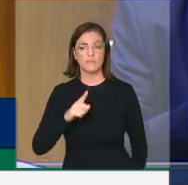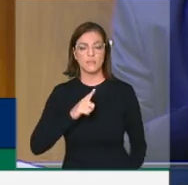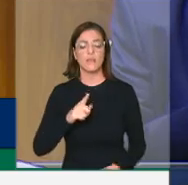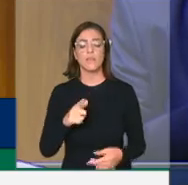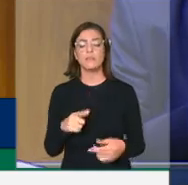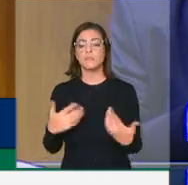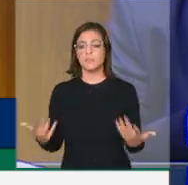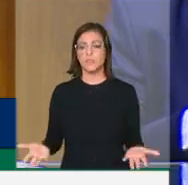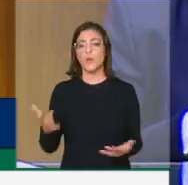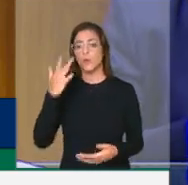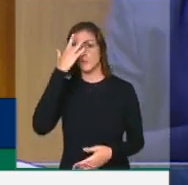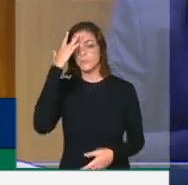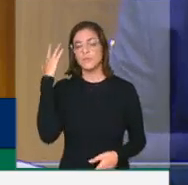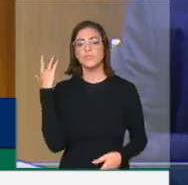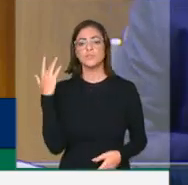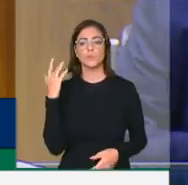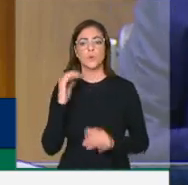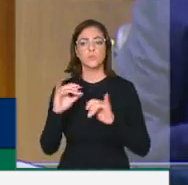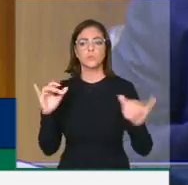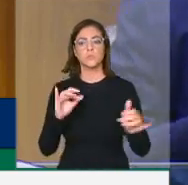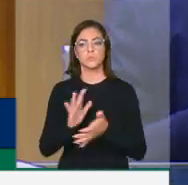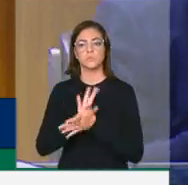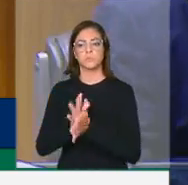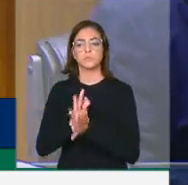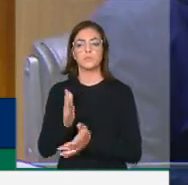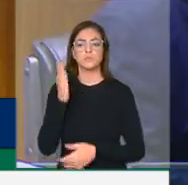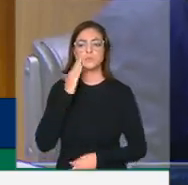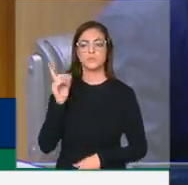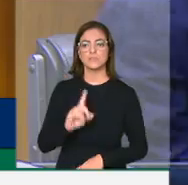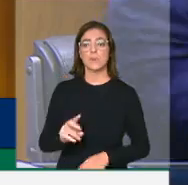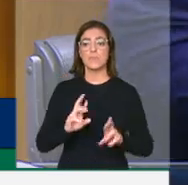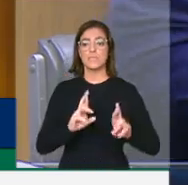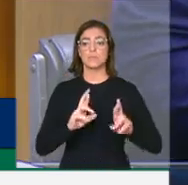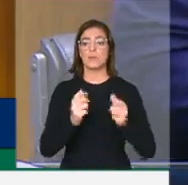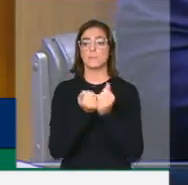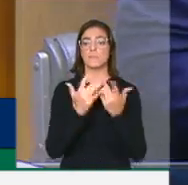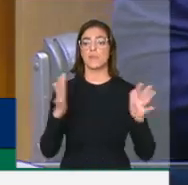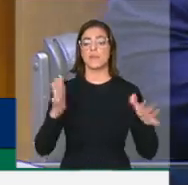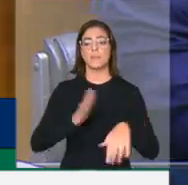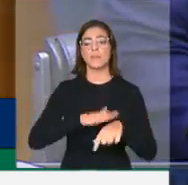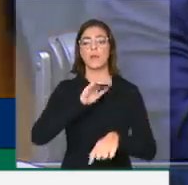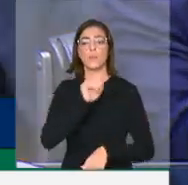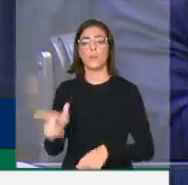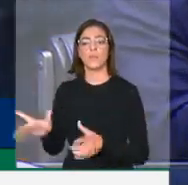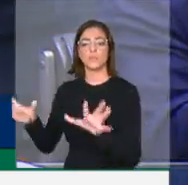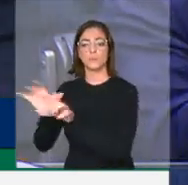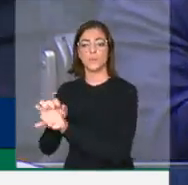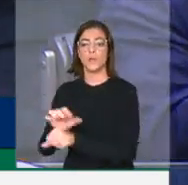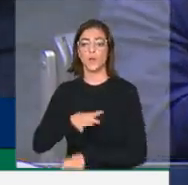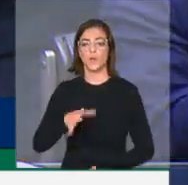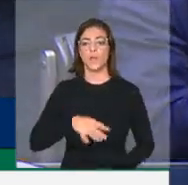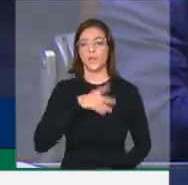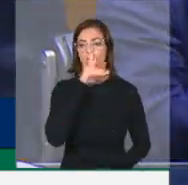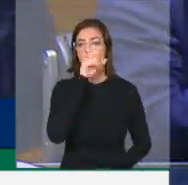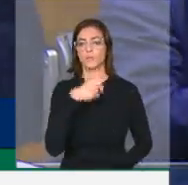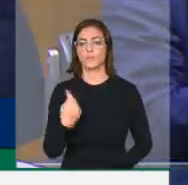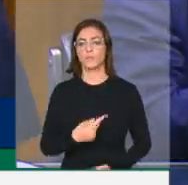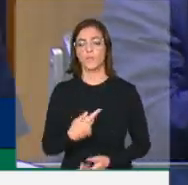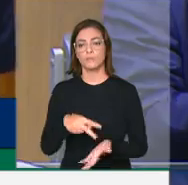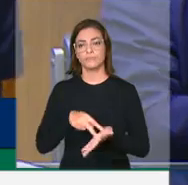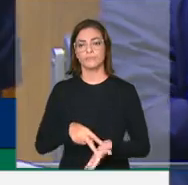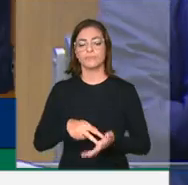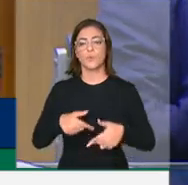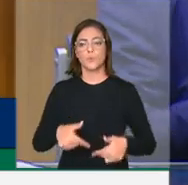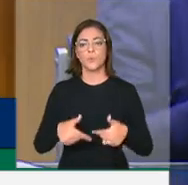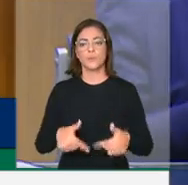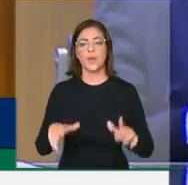da intolerância desconhecem que a esperança brilha mais que a escuridão. Com coragem e força, vamos resistir e lutar.